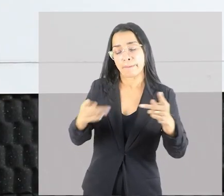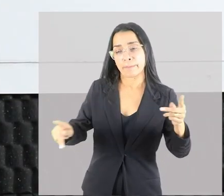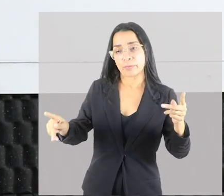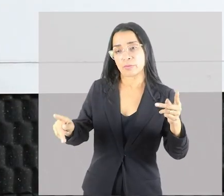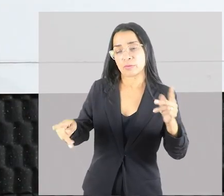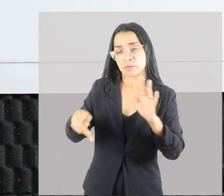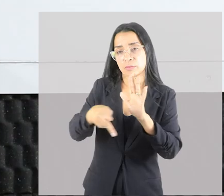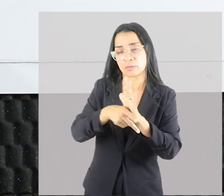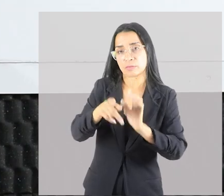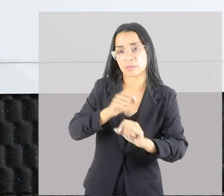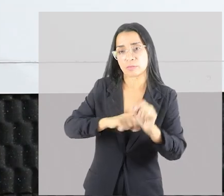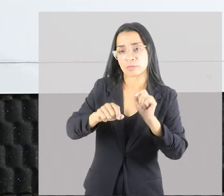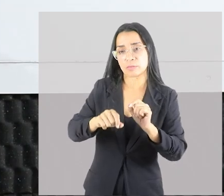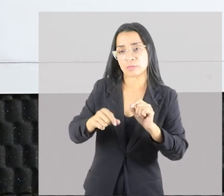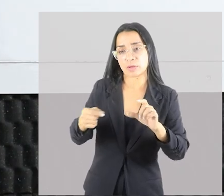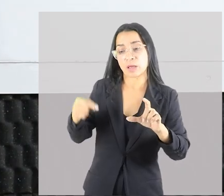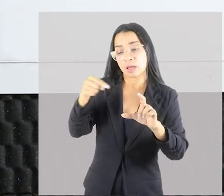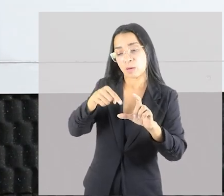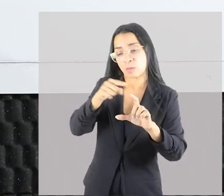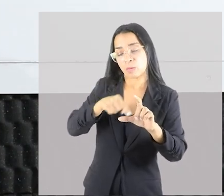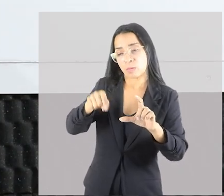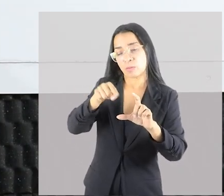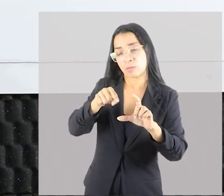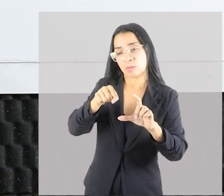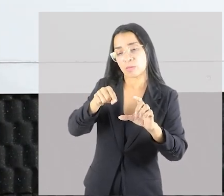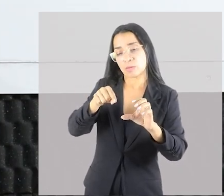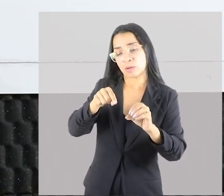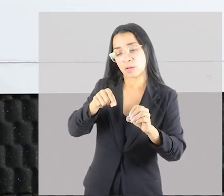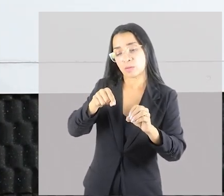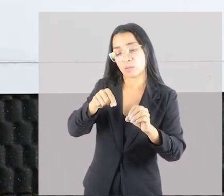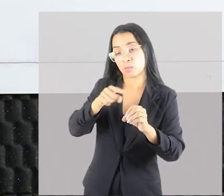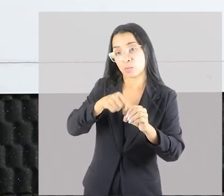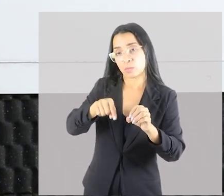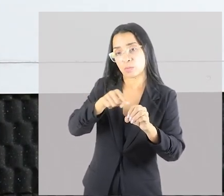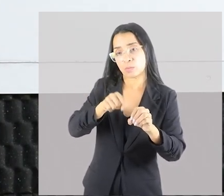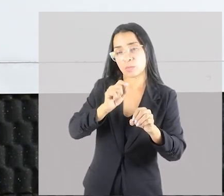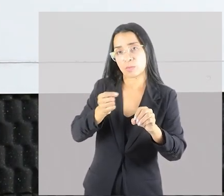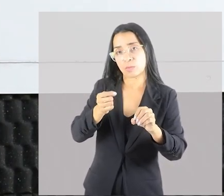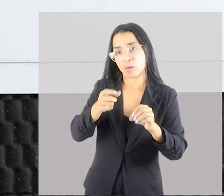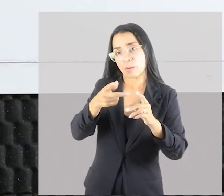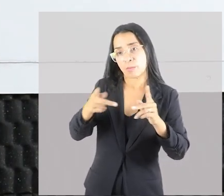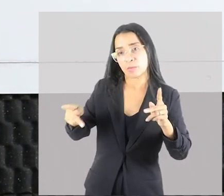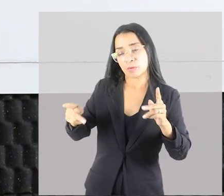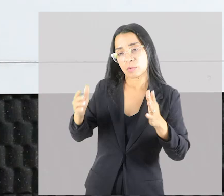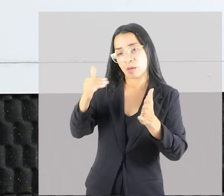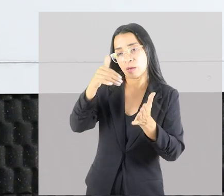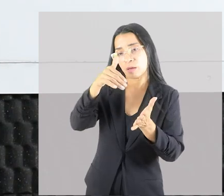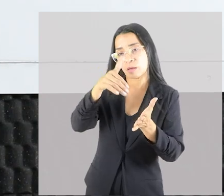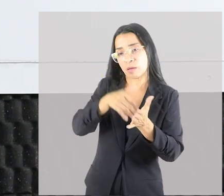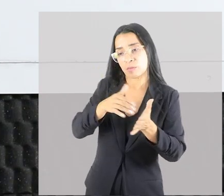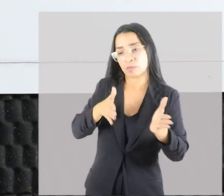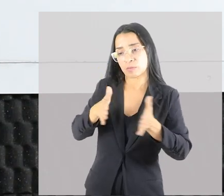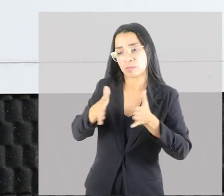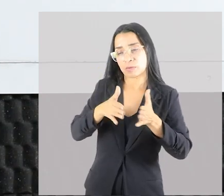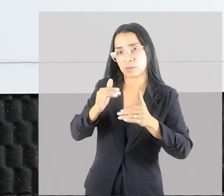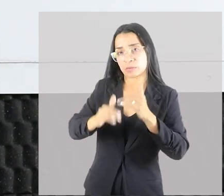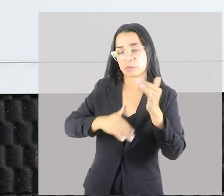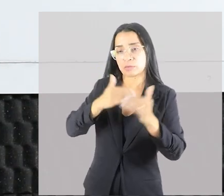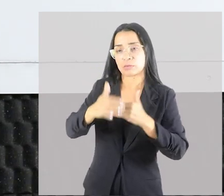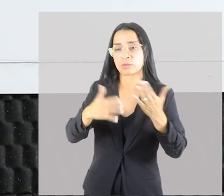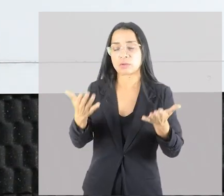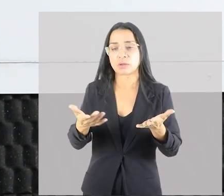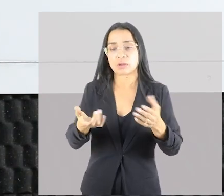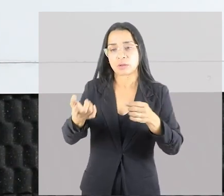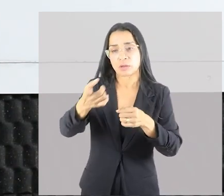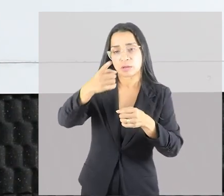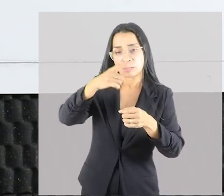em si, ela vai ser colocada dentro do tumor, gente. Proteína já é ali, né, o último estágio desse processo. Então, a gente tem